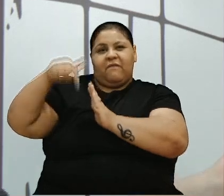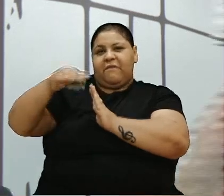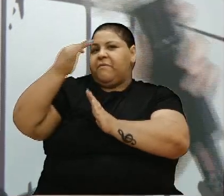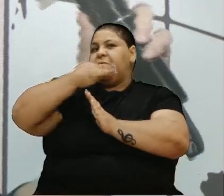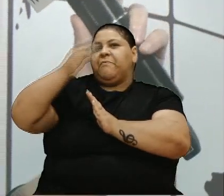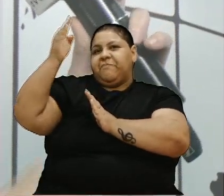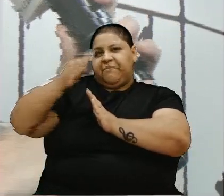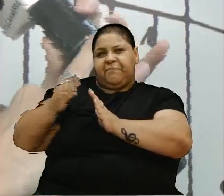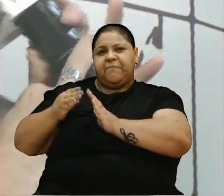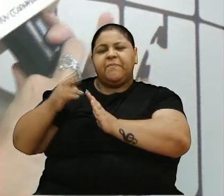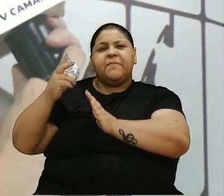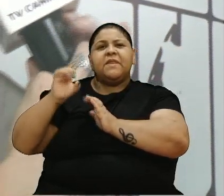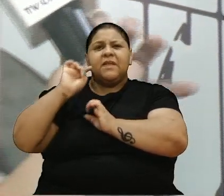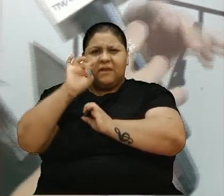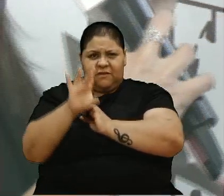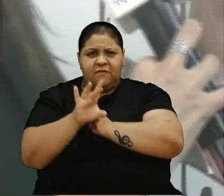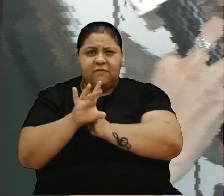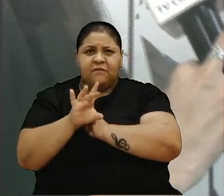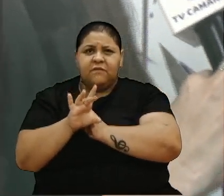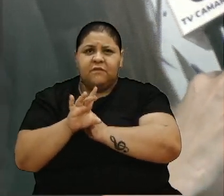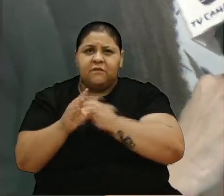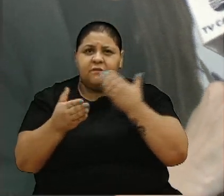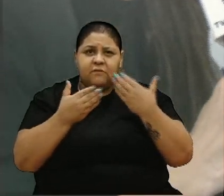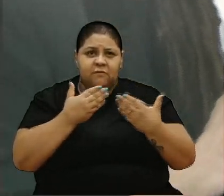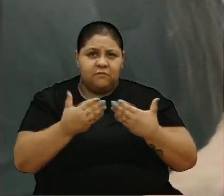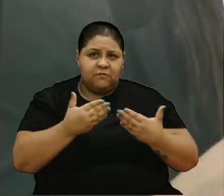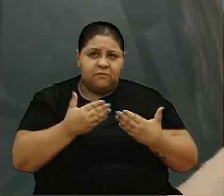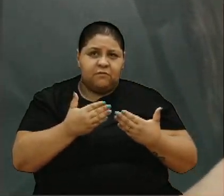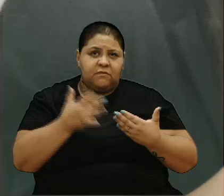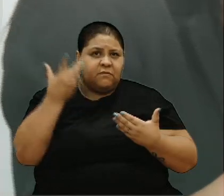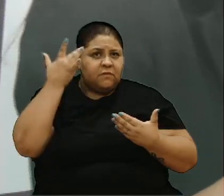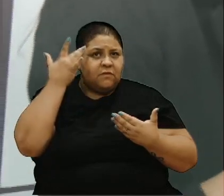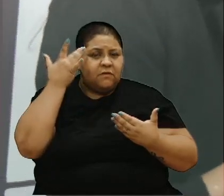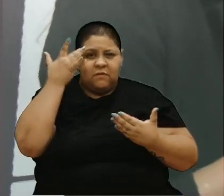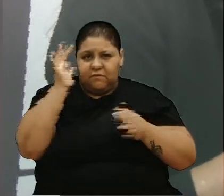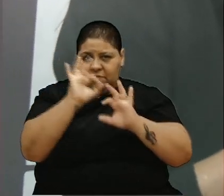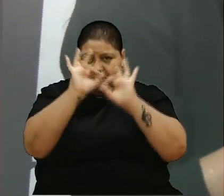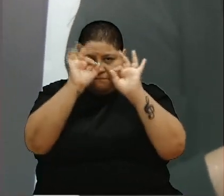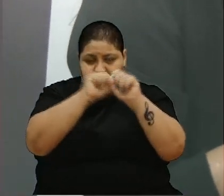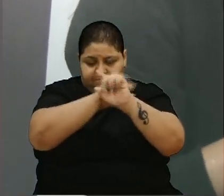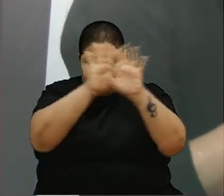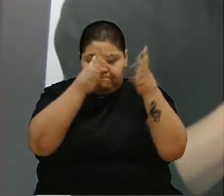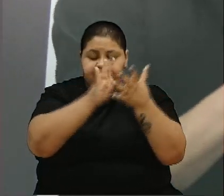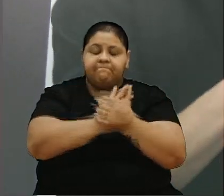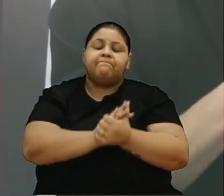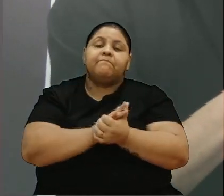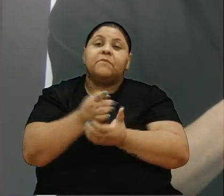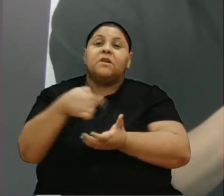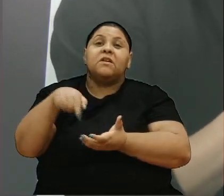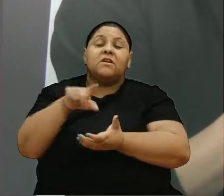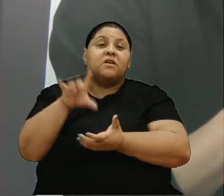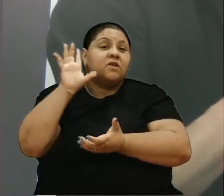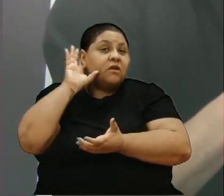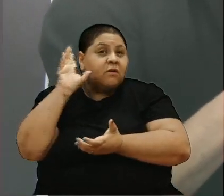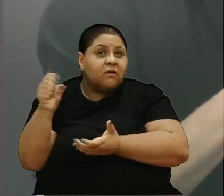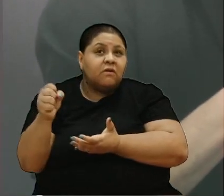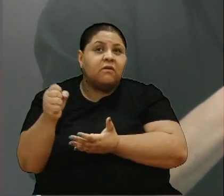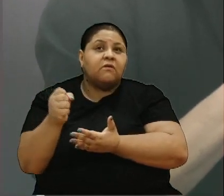Brasil. Vereador, só para tirar uma dúvida, não sei também se o senhor sabe esclarecer aqui para nós, a gente escutou